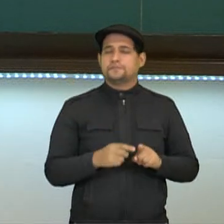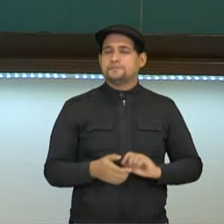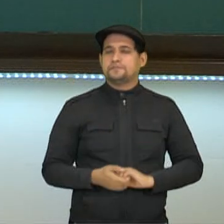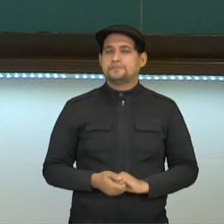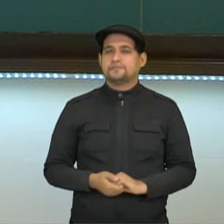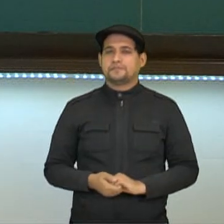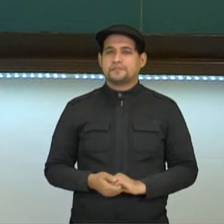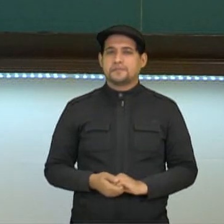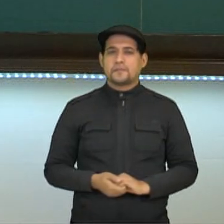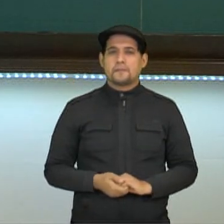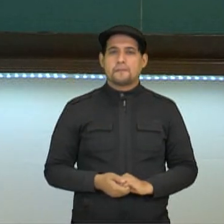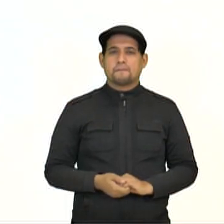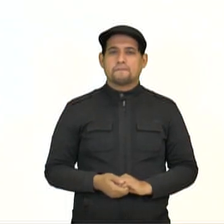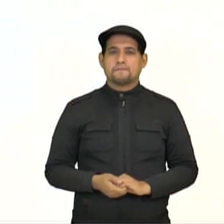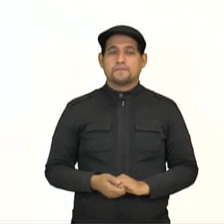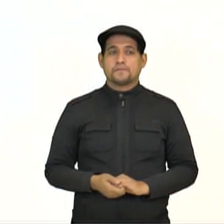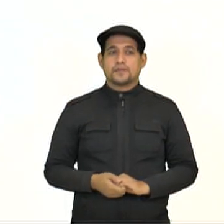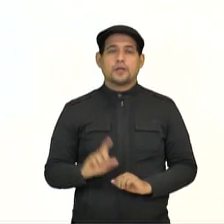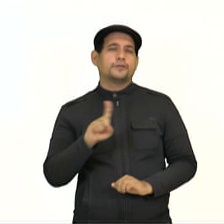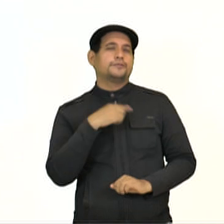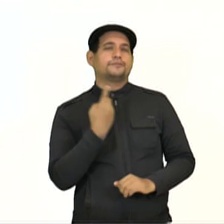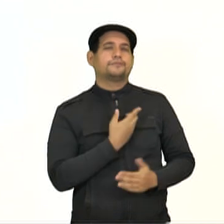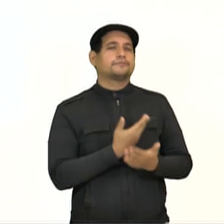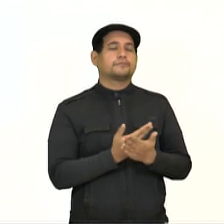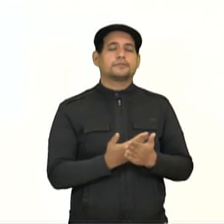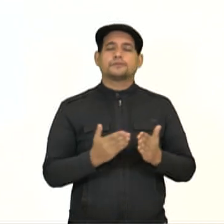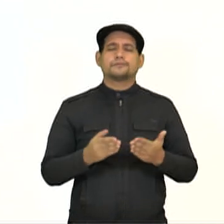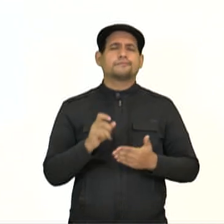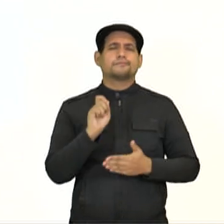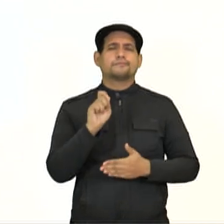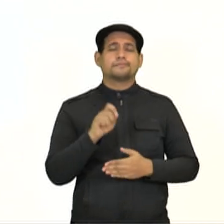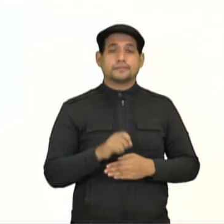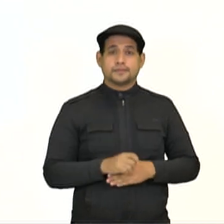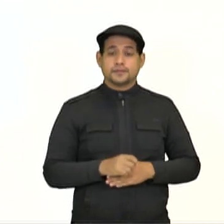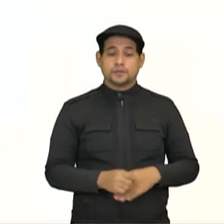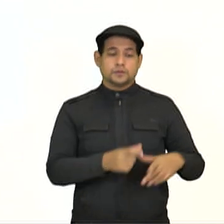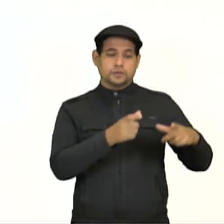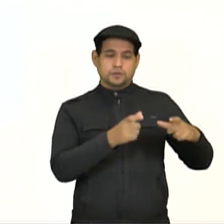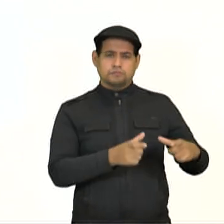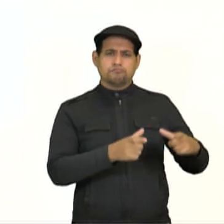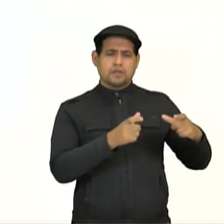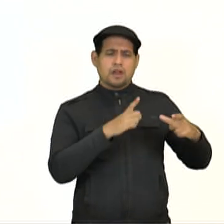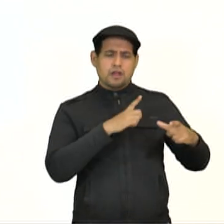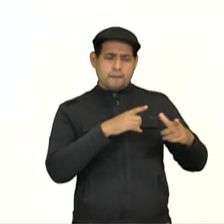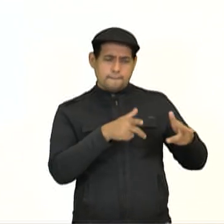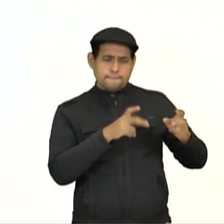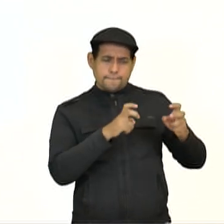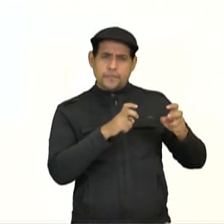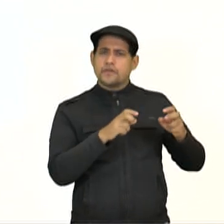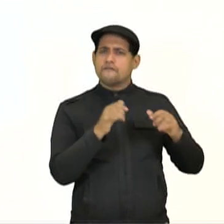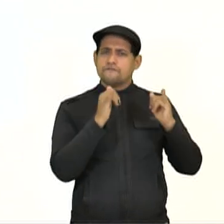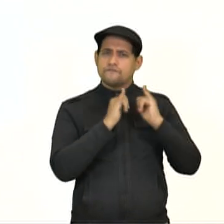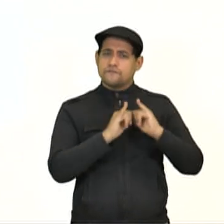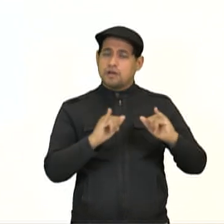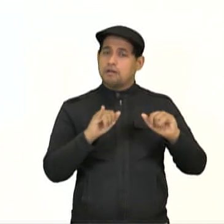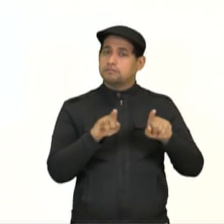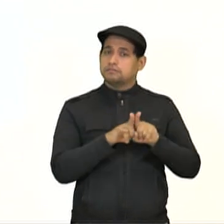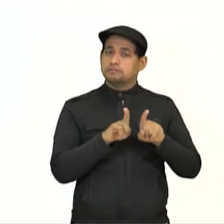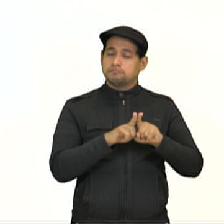foot. Nós estudamos na aula de hoje, localizamos informações explícitas